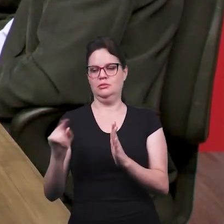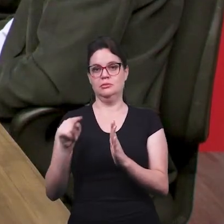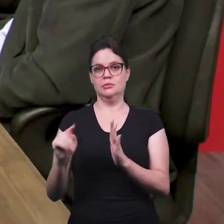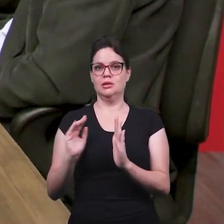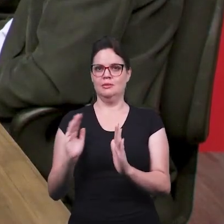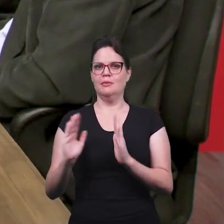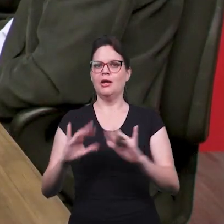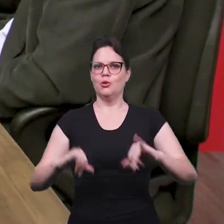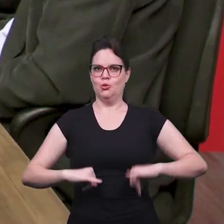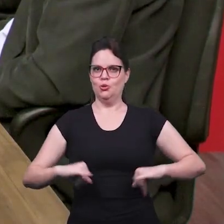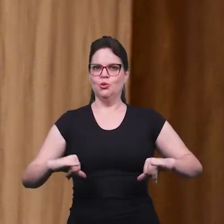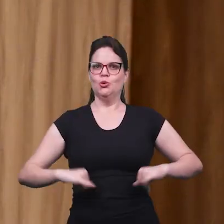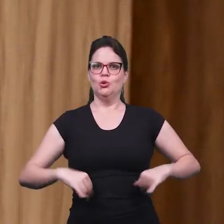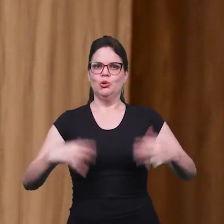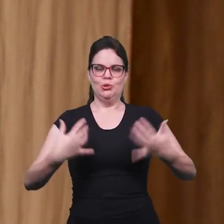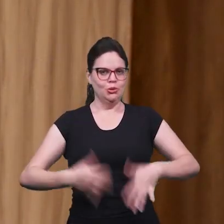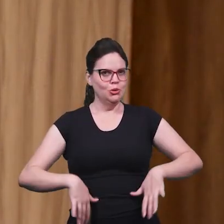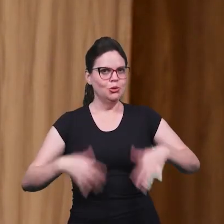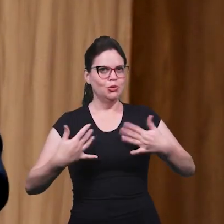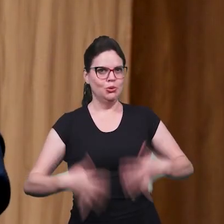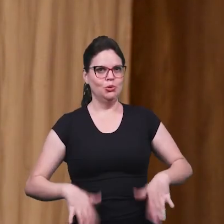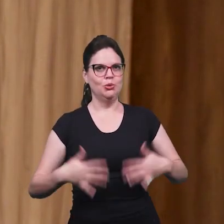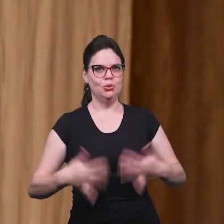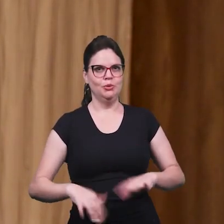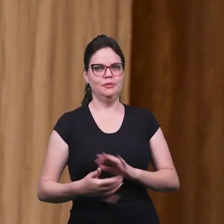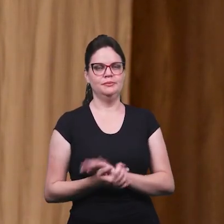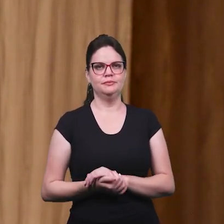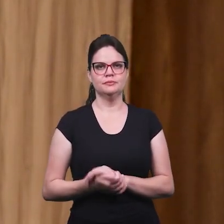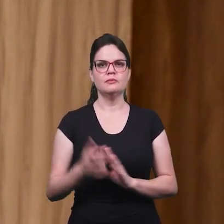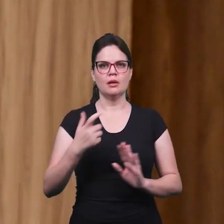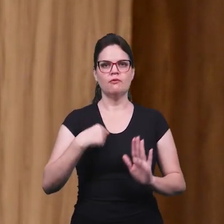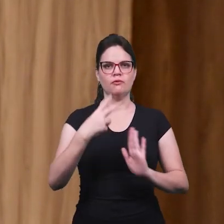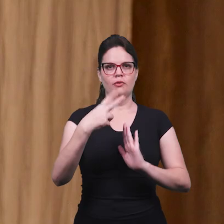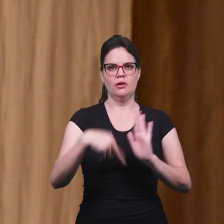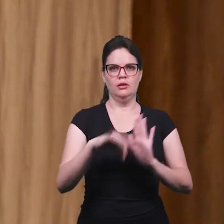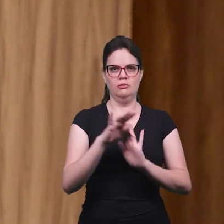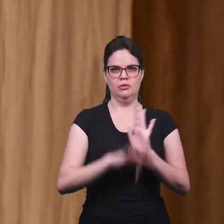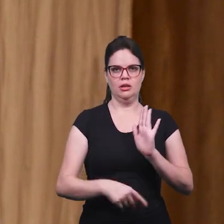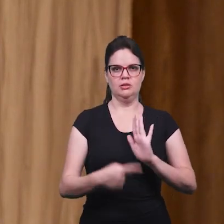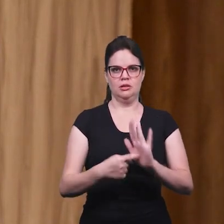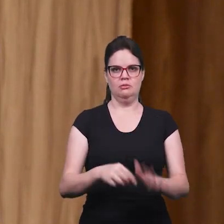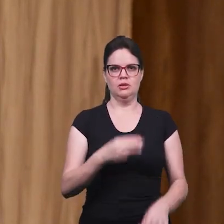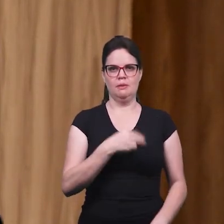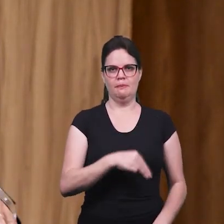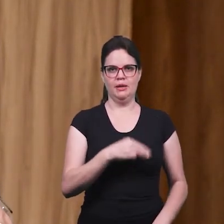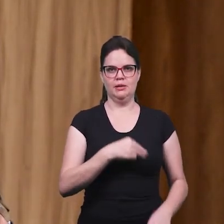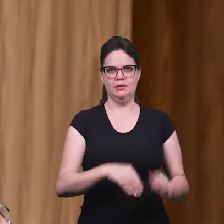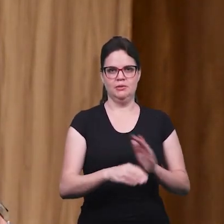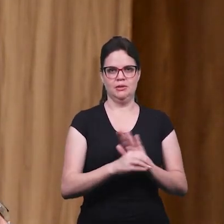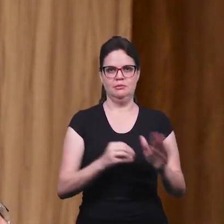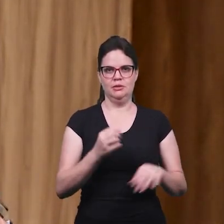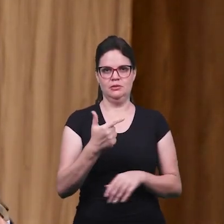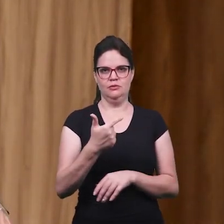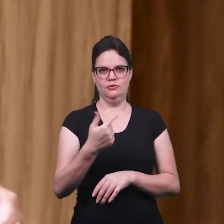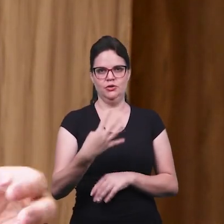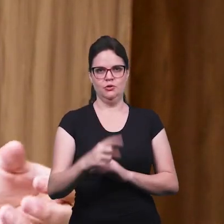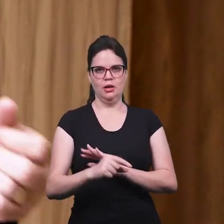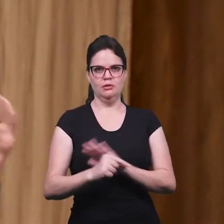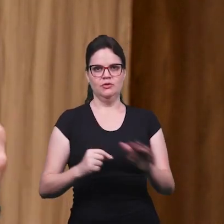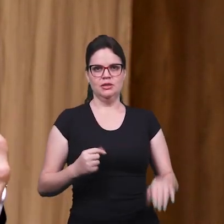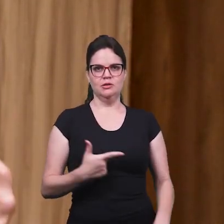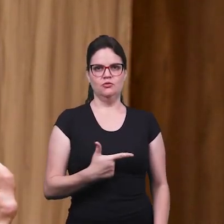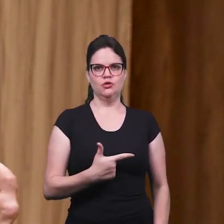texto aqui, daqui a pouco, no Evangelho de Mateus, capítulo 24, verso 21,